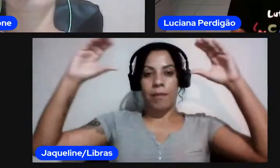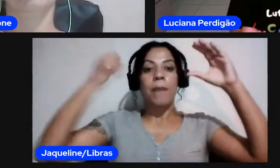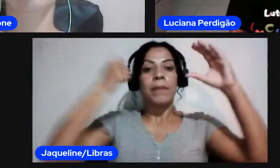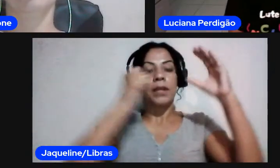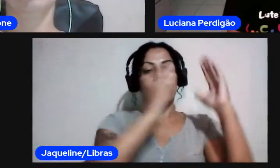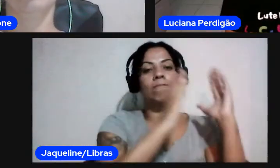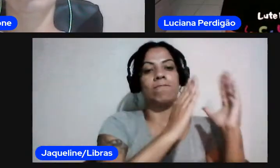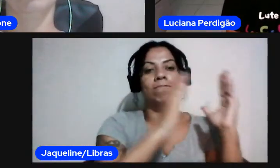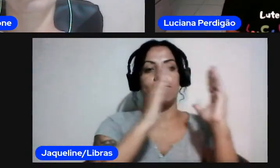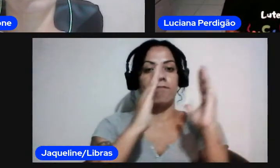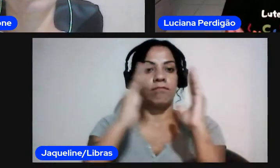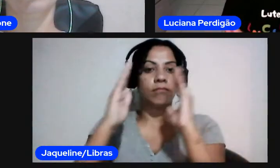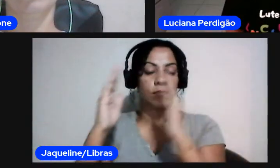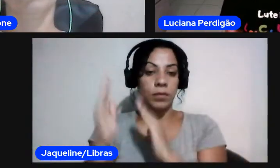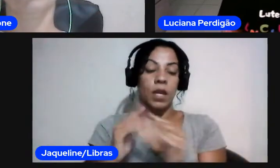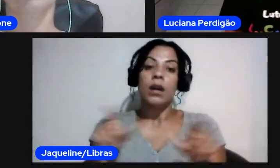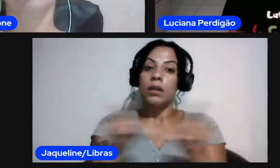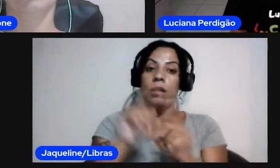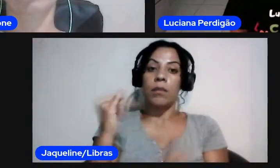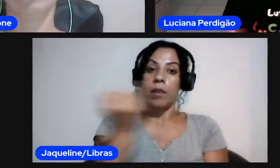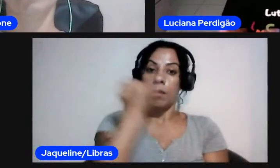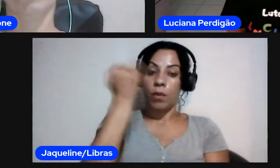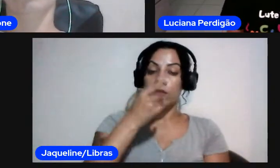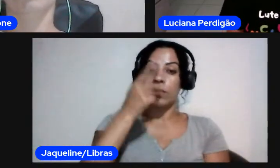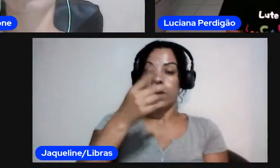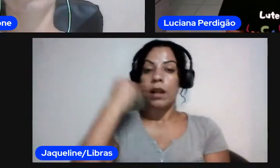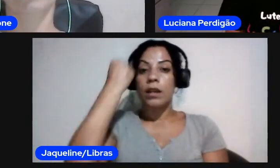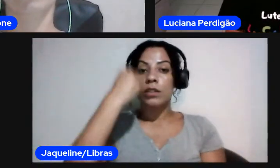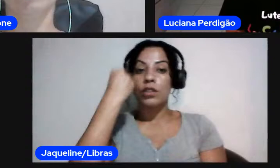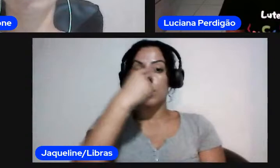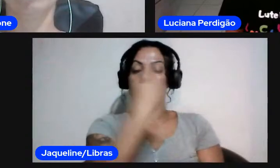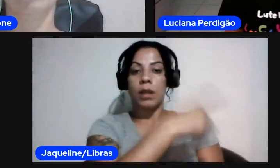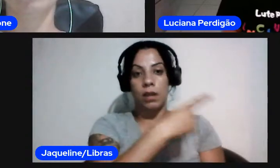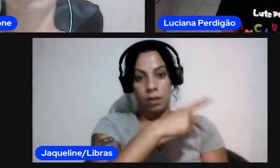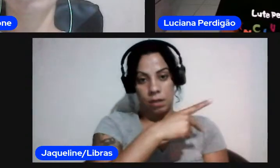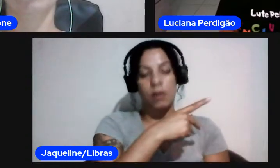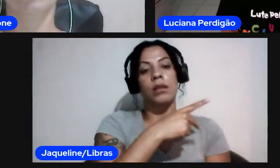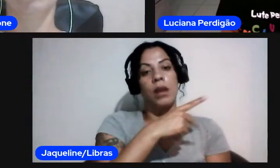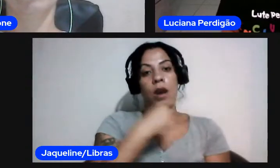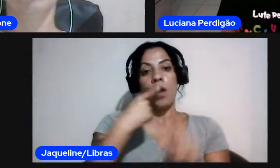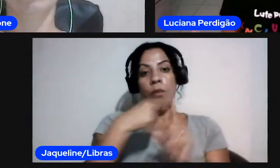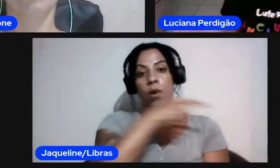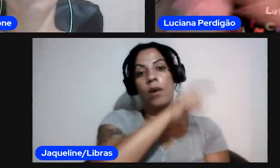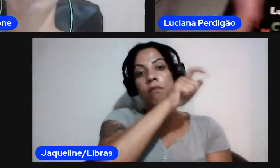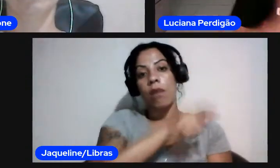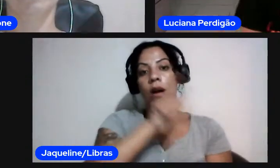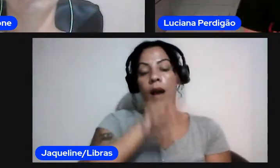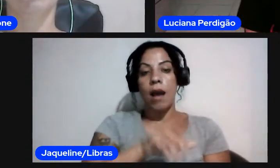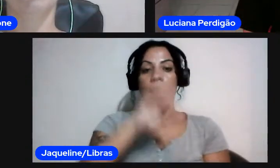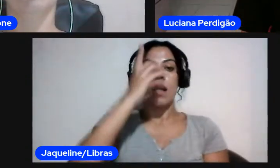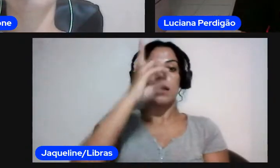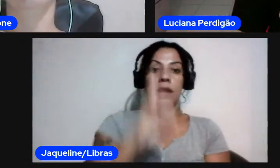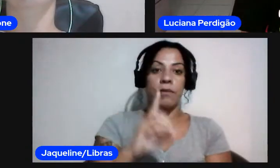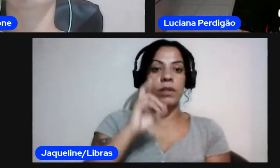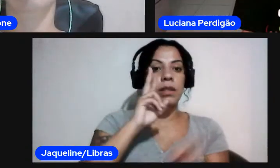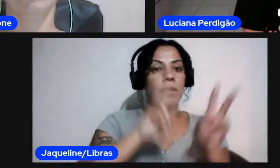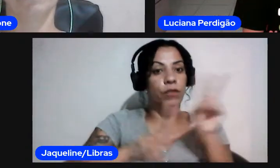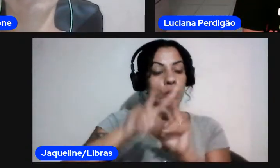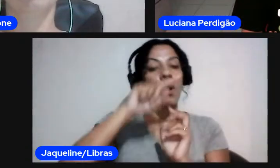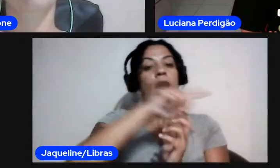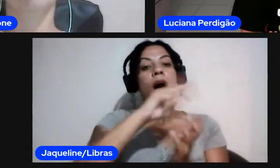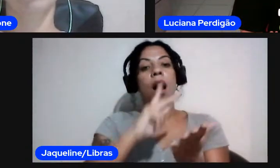também que a experiência dele, que é uma pessoa com deficiência visual adquirida, é diferente, né,